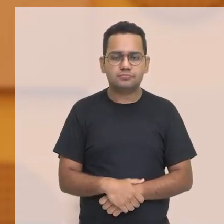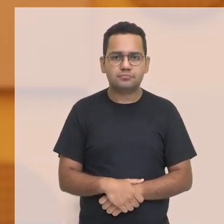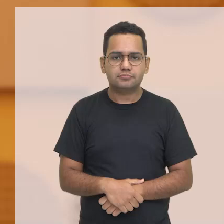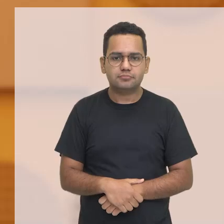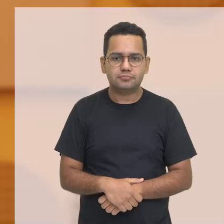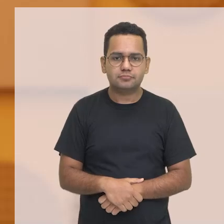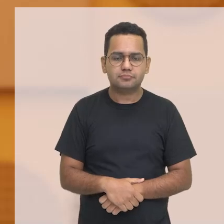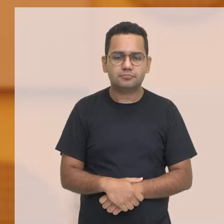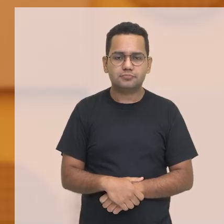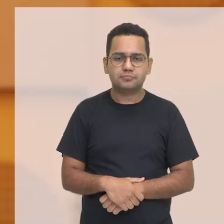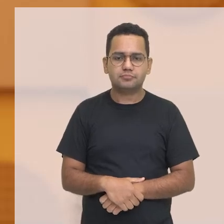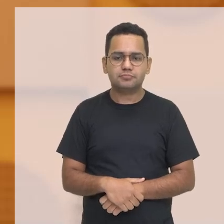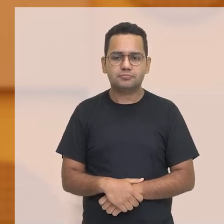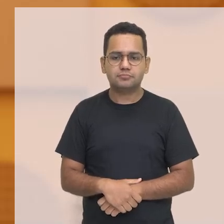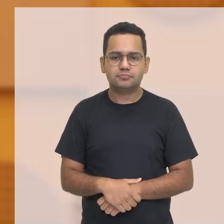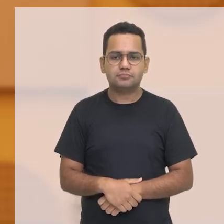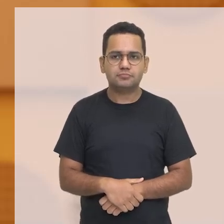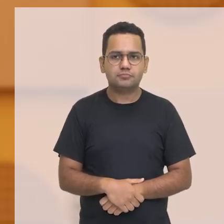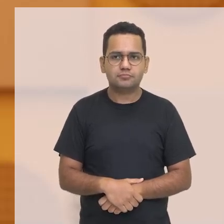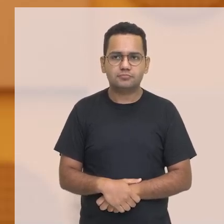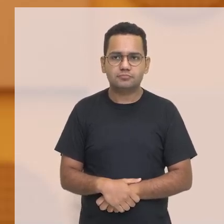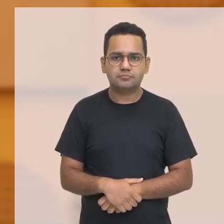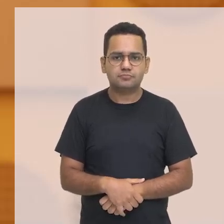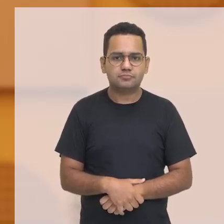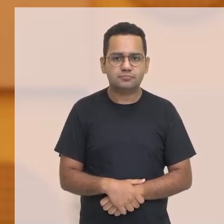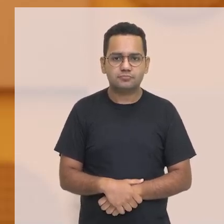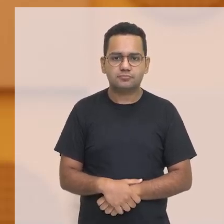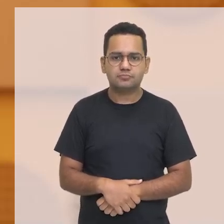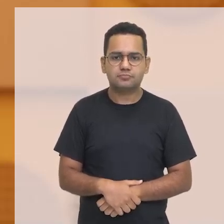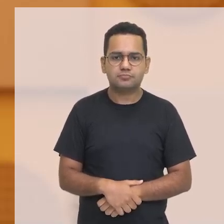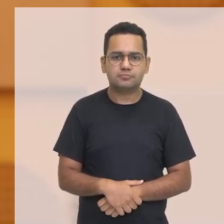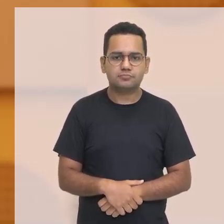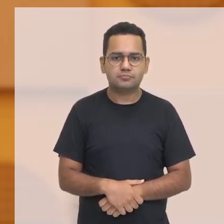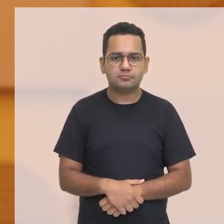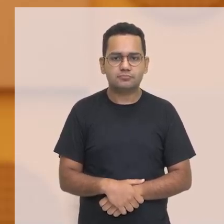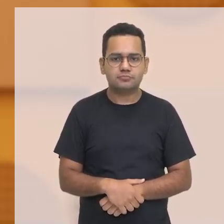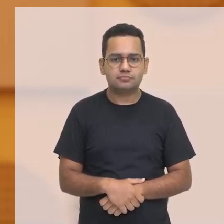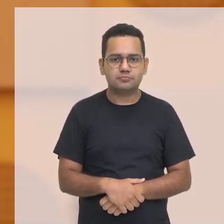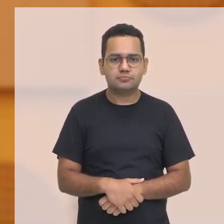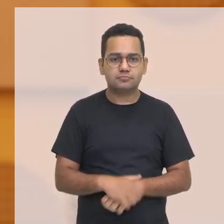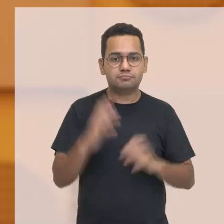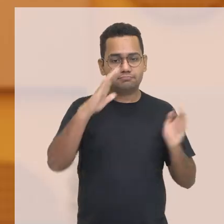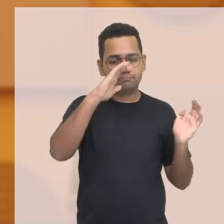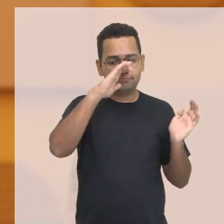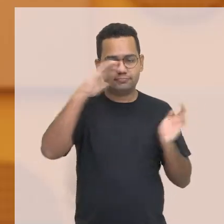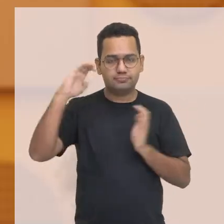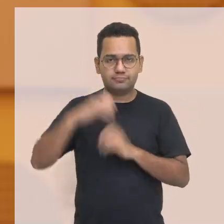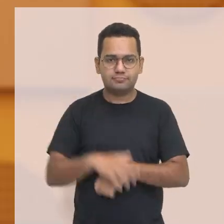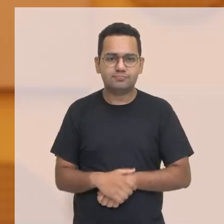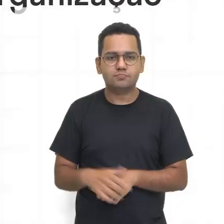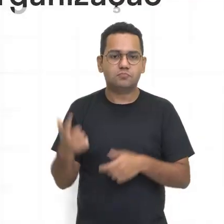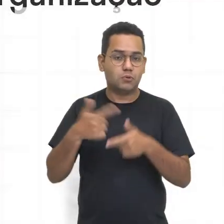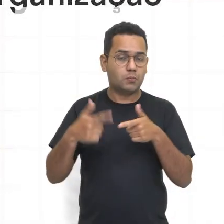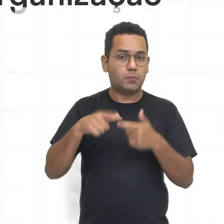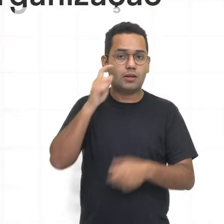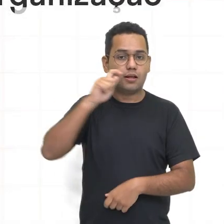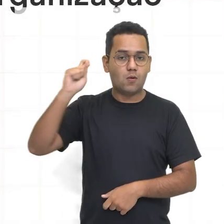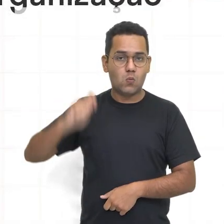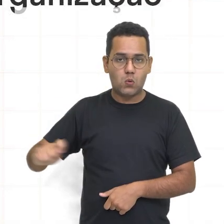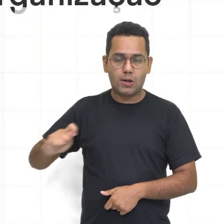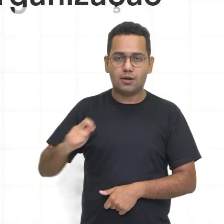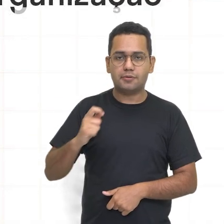ambiente instável em que eles se encontram, certo? Vamos agora observar a questão dos conflitos na Ucrânia,